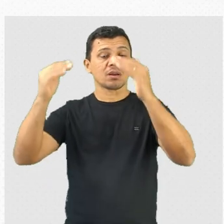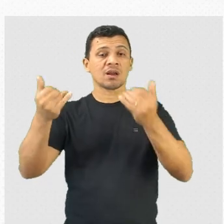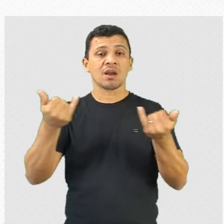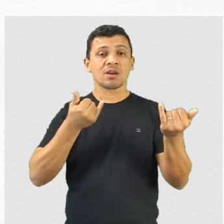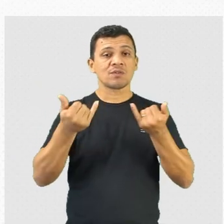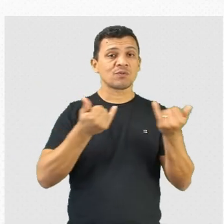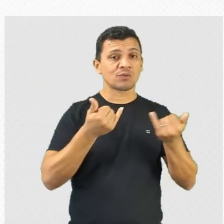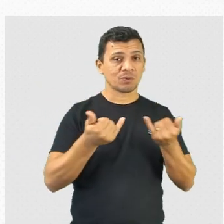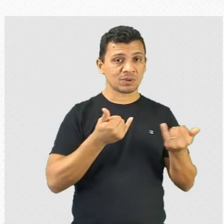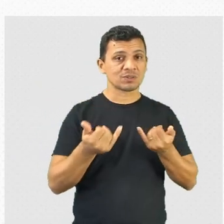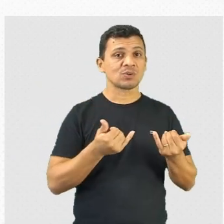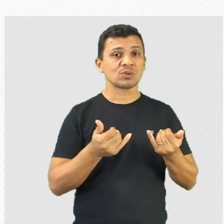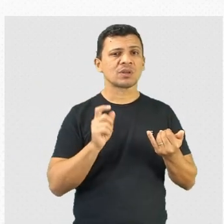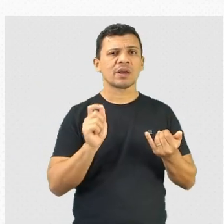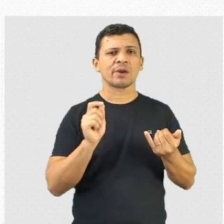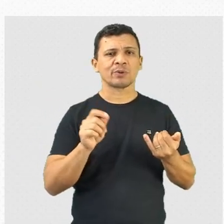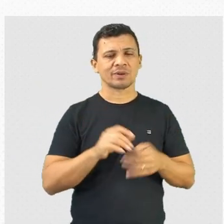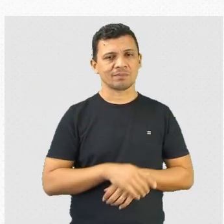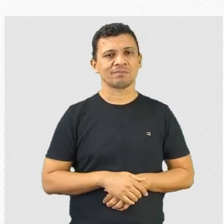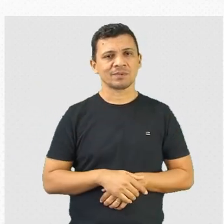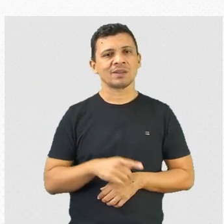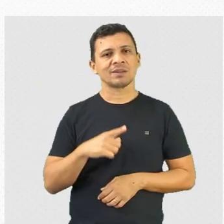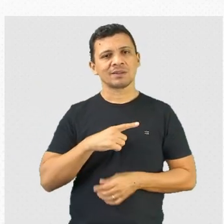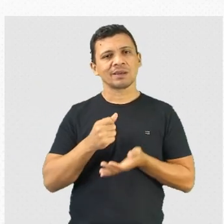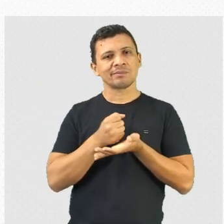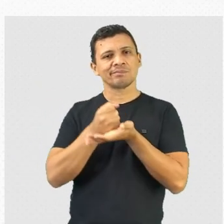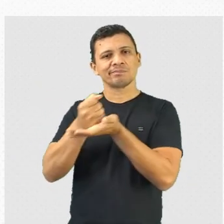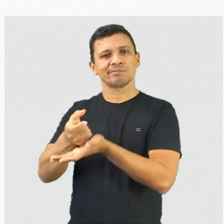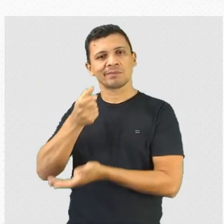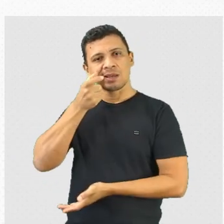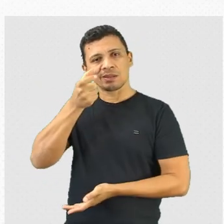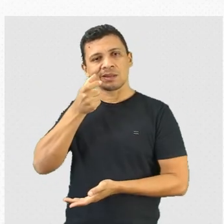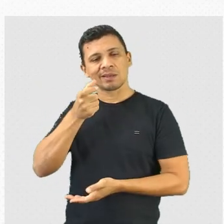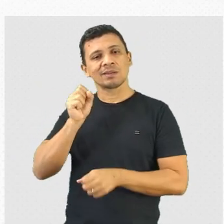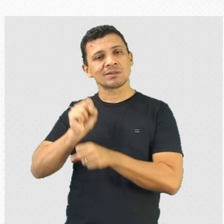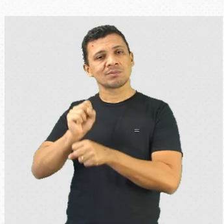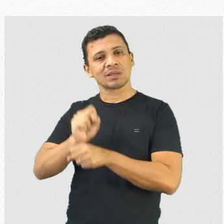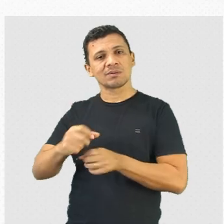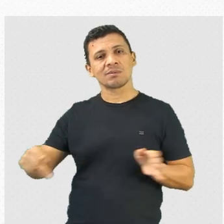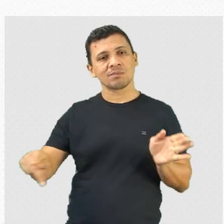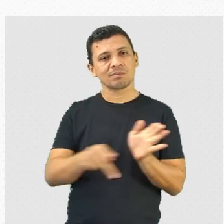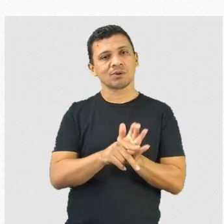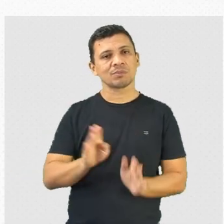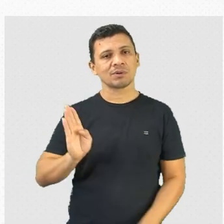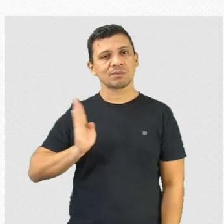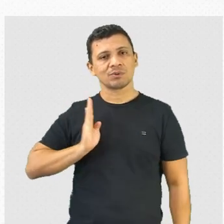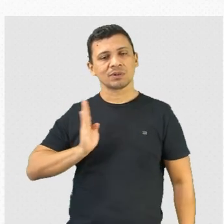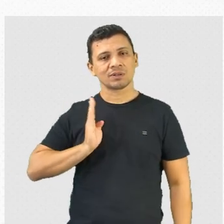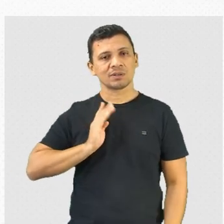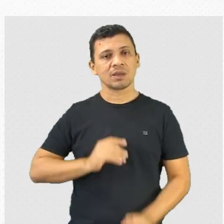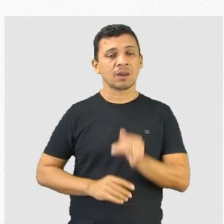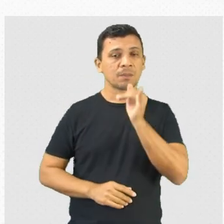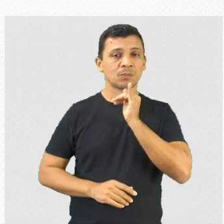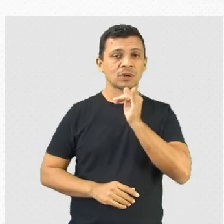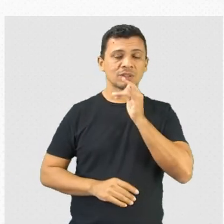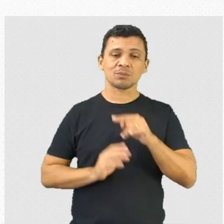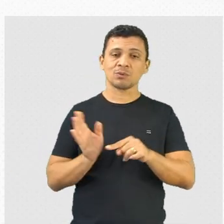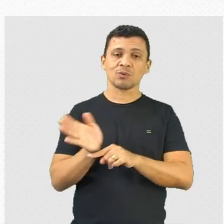são vinculadas, divulgadas, elas atendem aos interesses e às expectativas da própria burguesia, como por exemplo esse vídeo que eu falei para